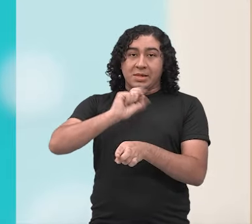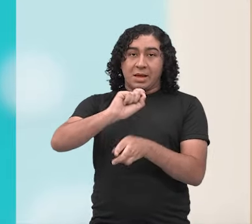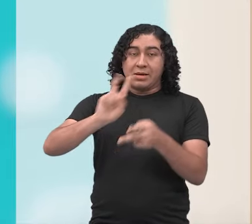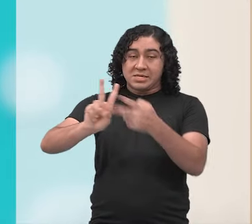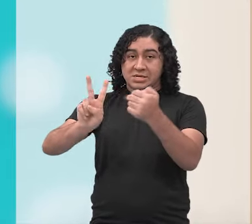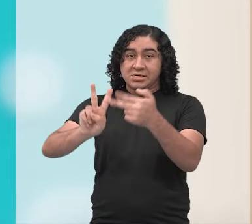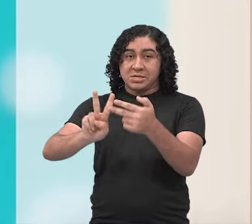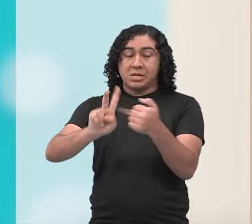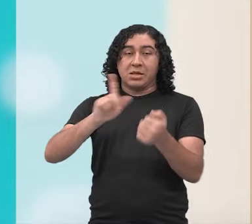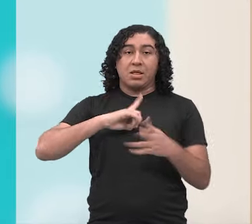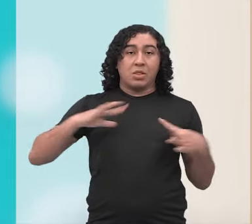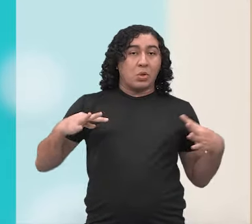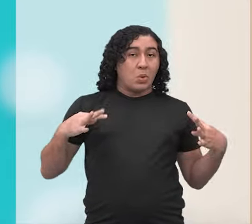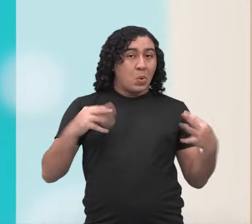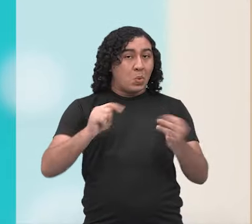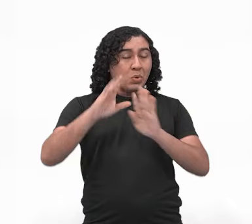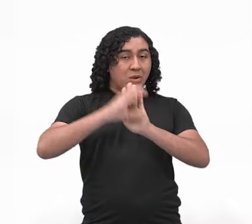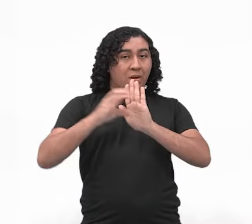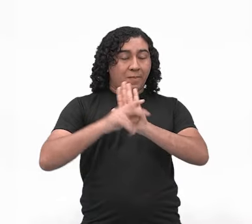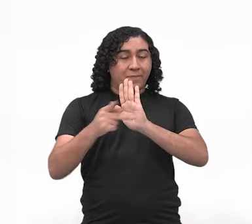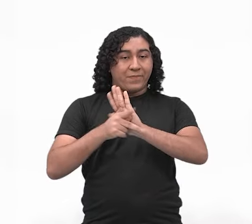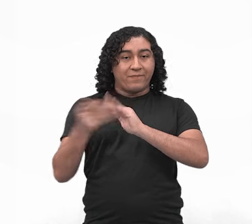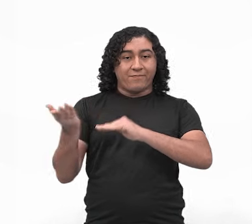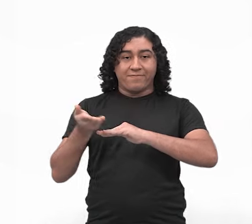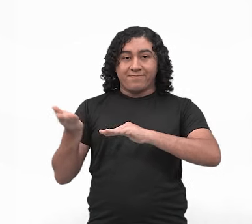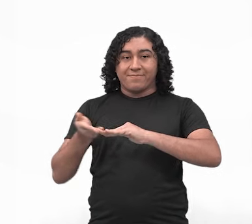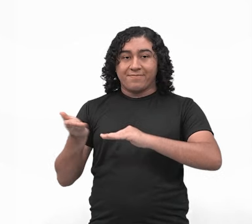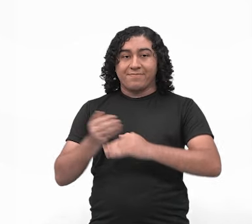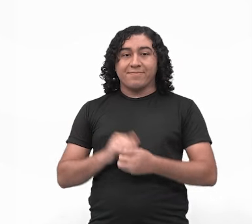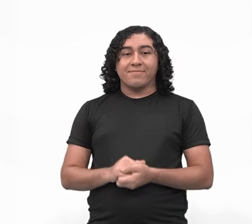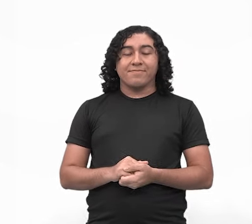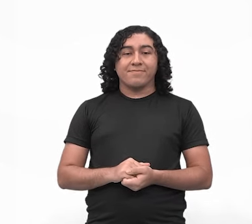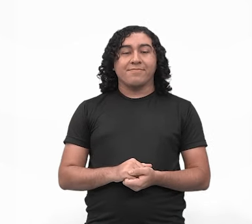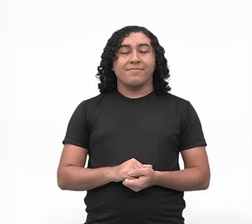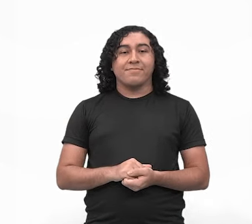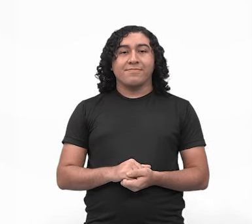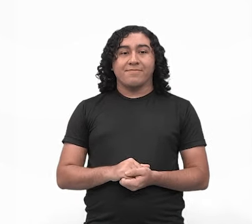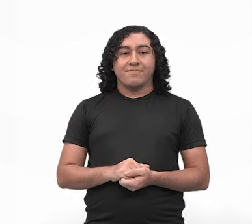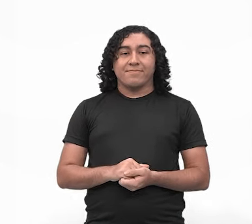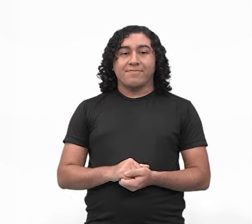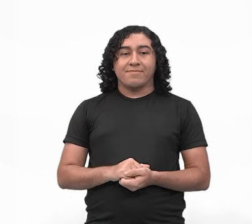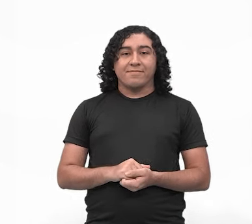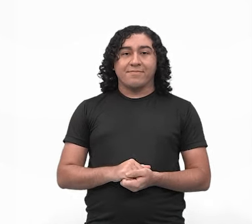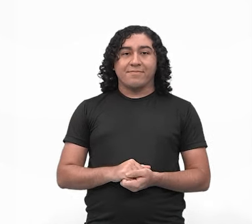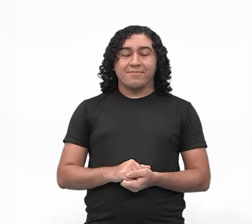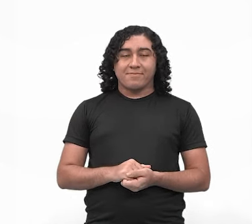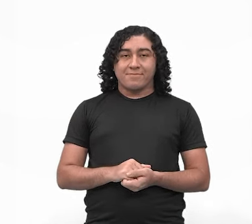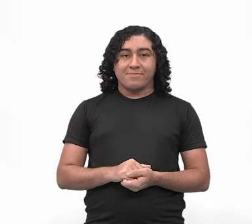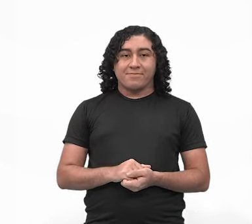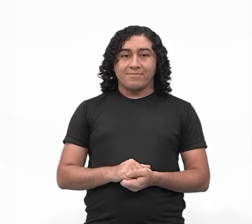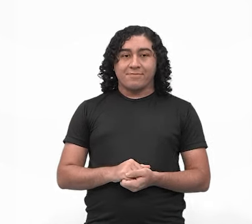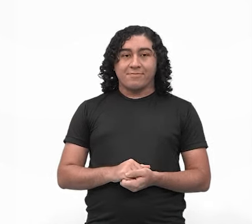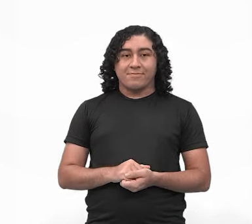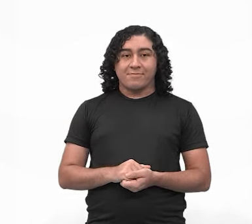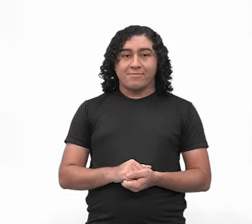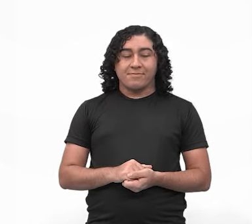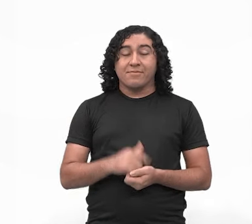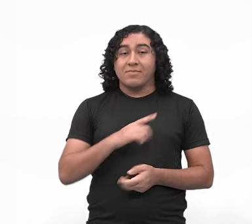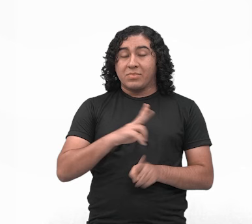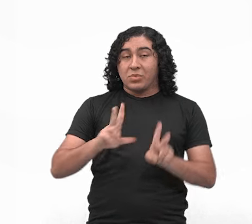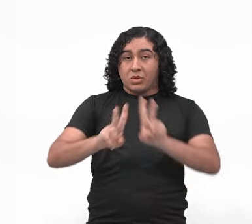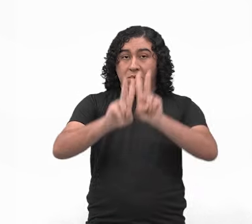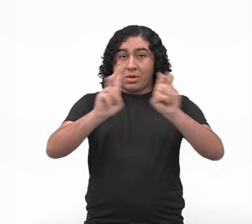um conceito da nossa atualidade, né? Falando da arte indígena, falando dos nossos irmãos